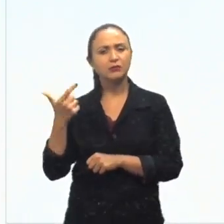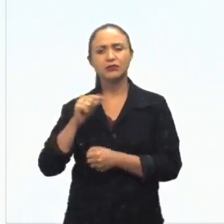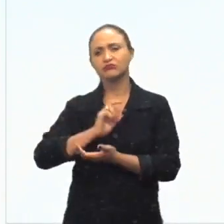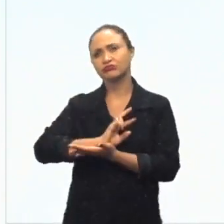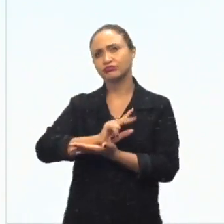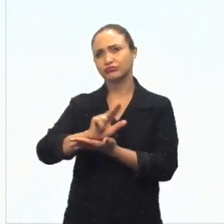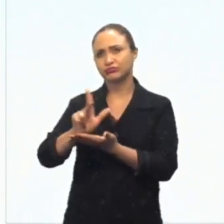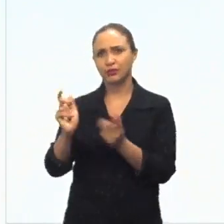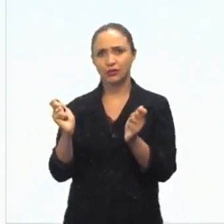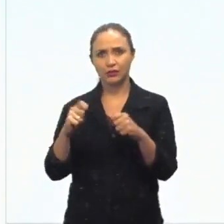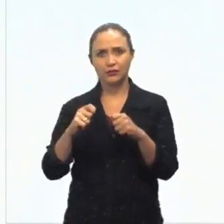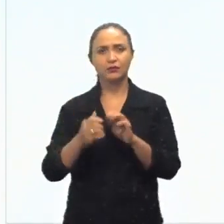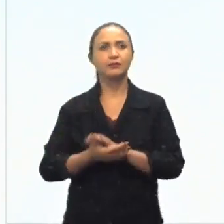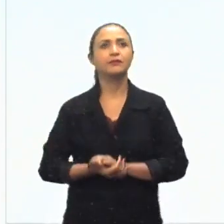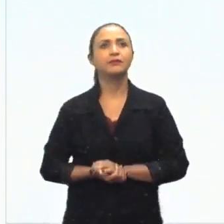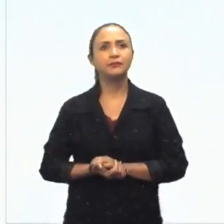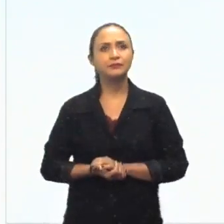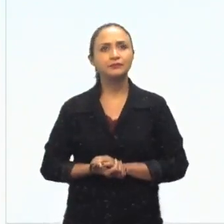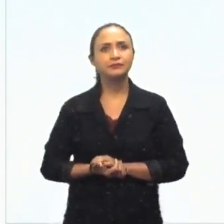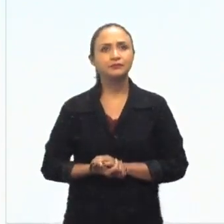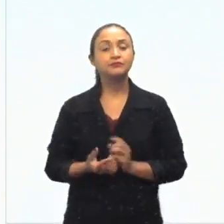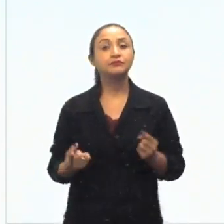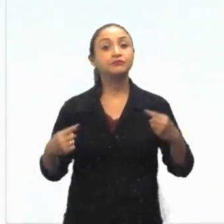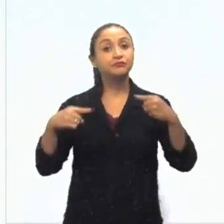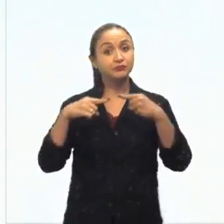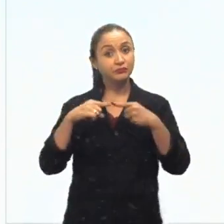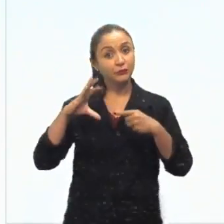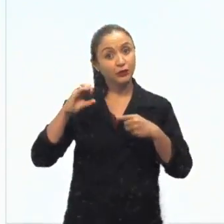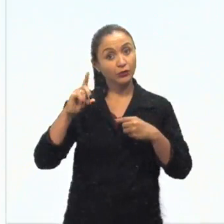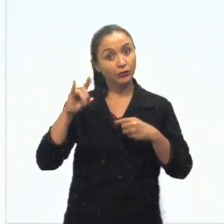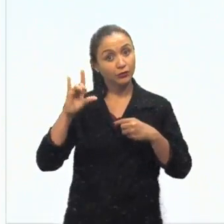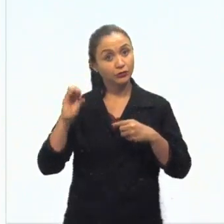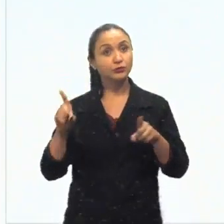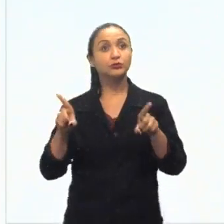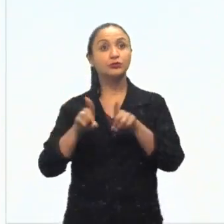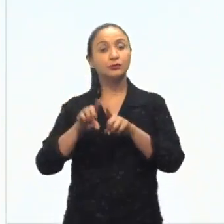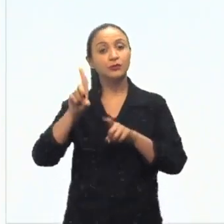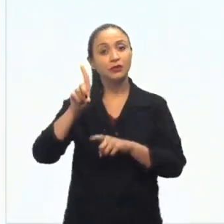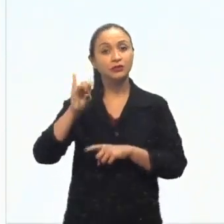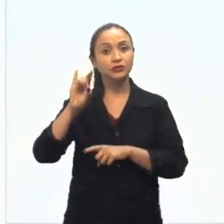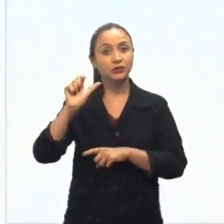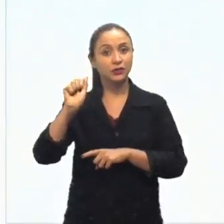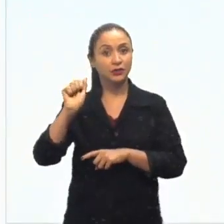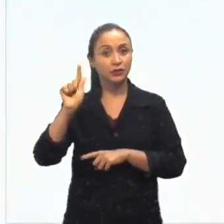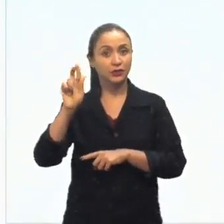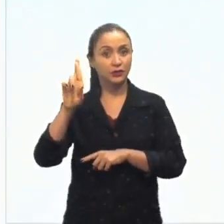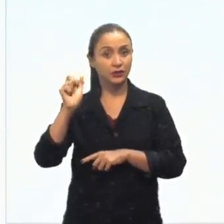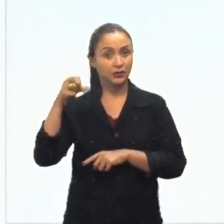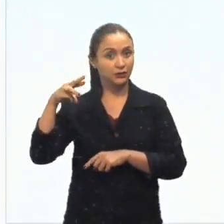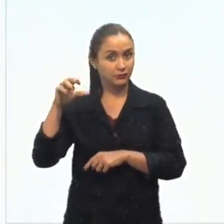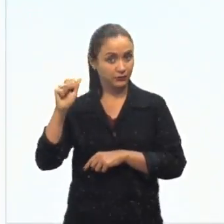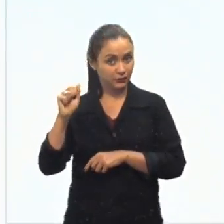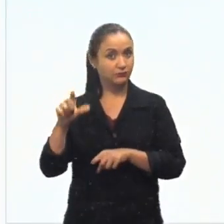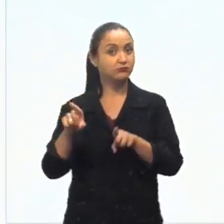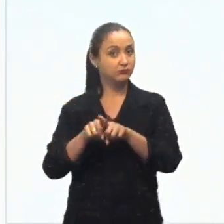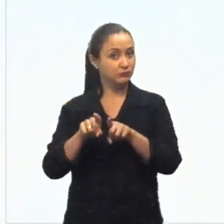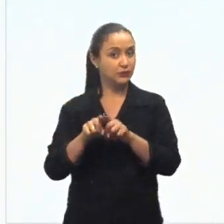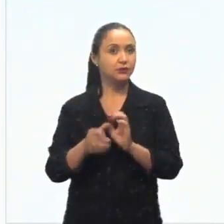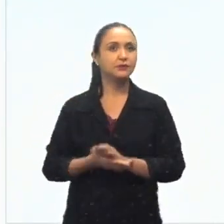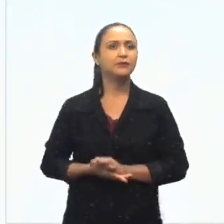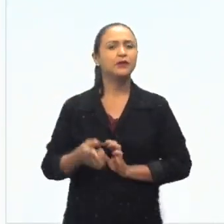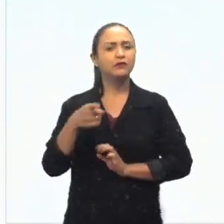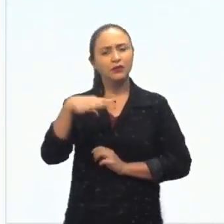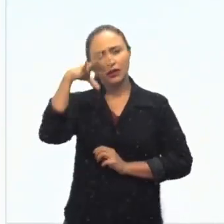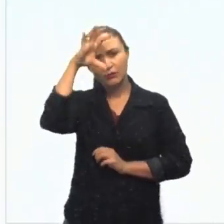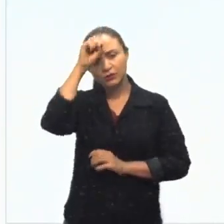de recursos, tanto via linha de código, como por diagrama de blocos também. Então você aprendeu como